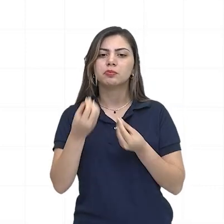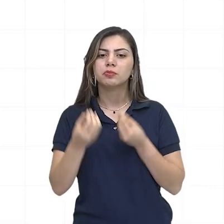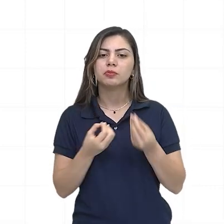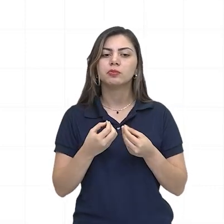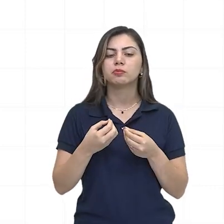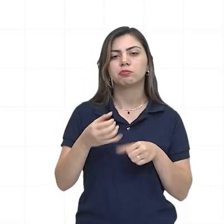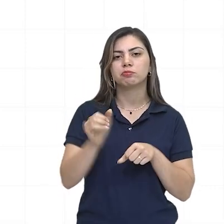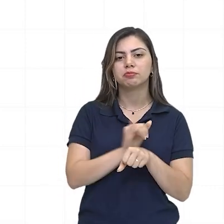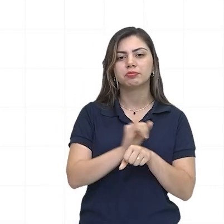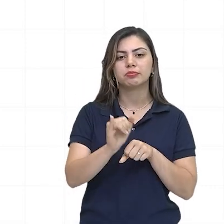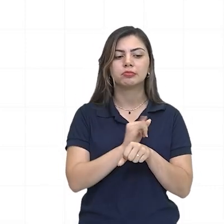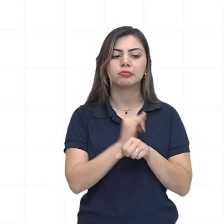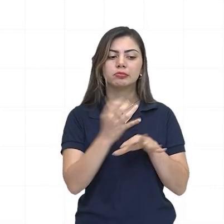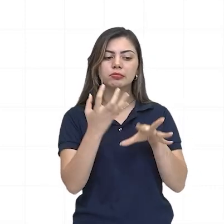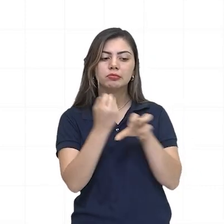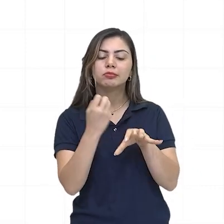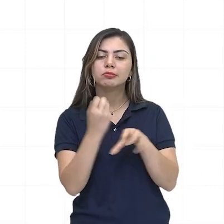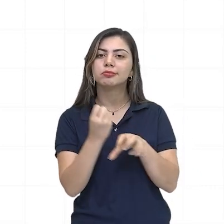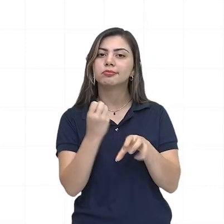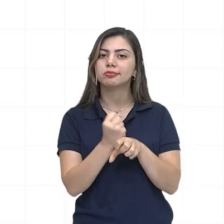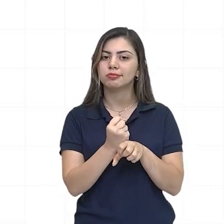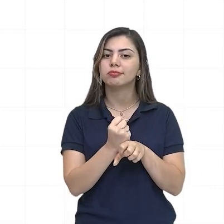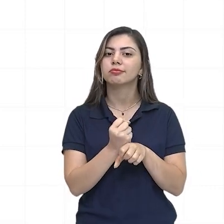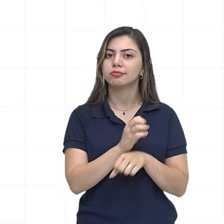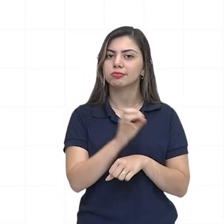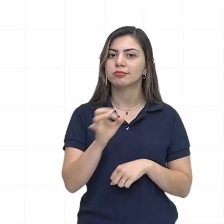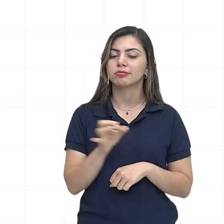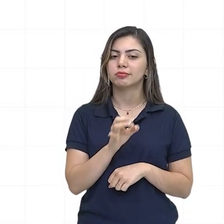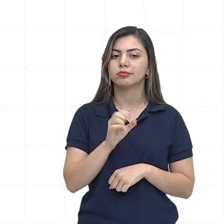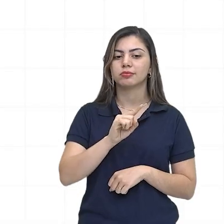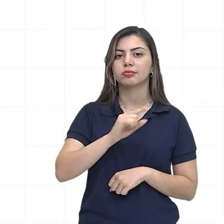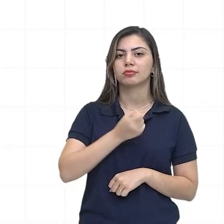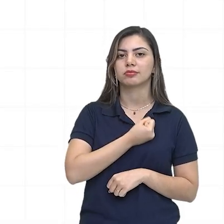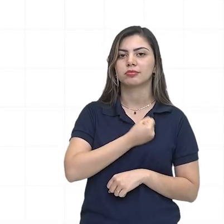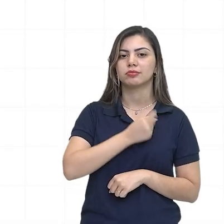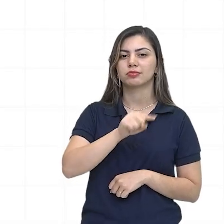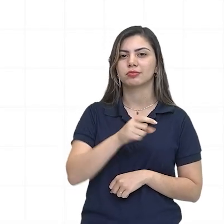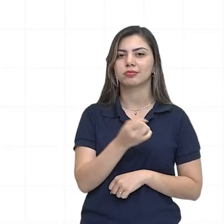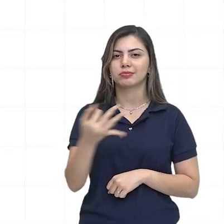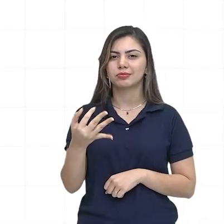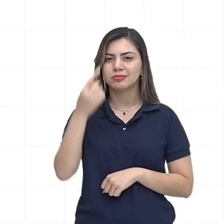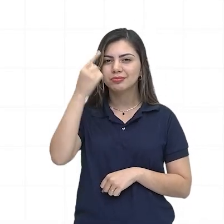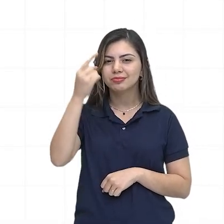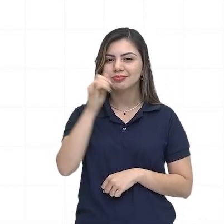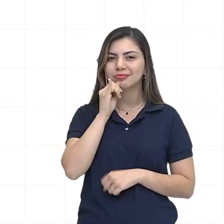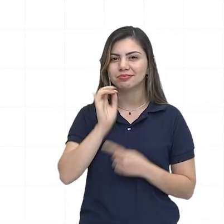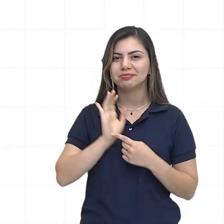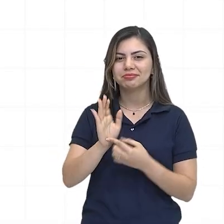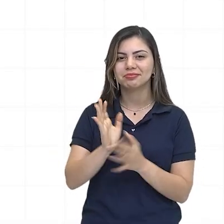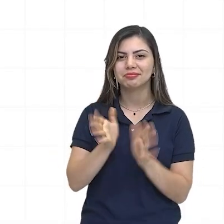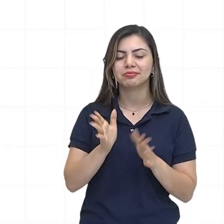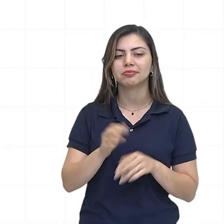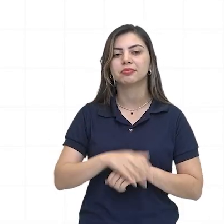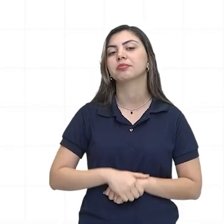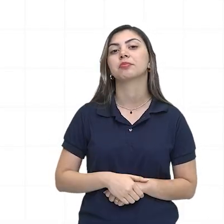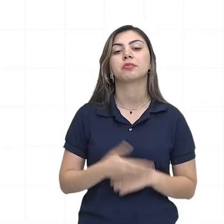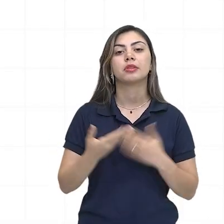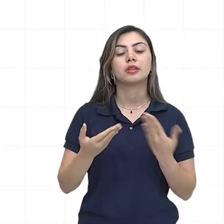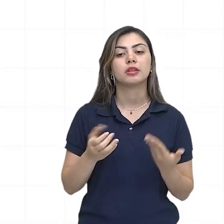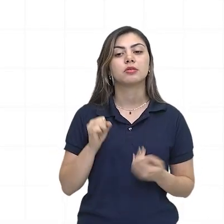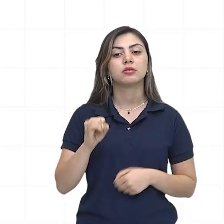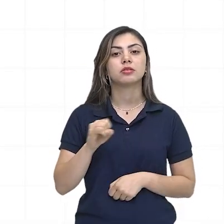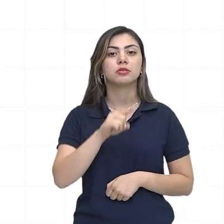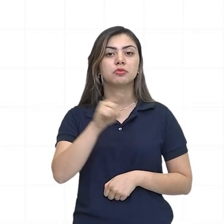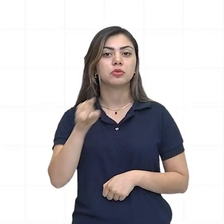gente faz para multiplicar cada um desses fatores decimais, que foram os exemplos que a gente viu. Olha só, se você for